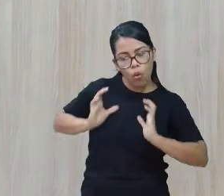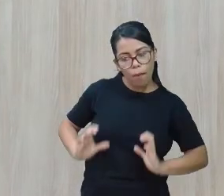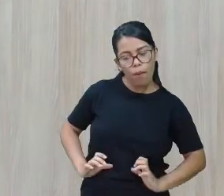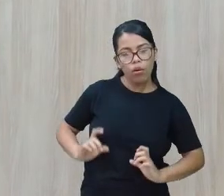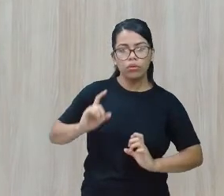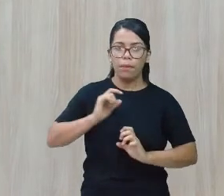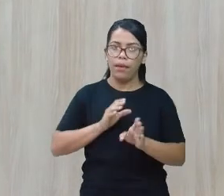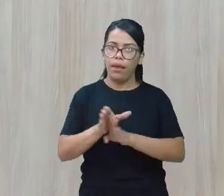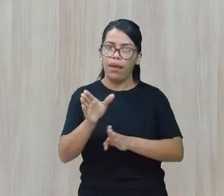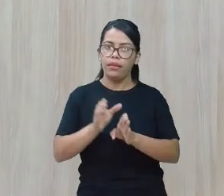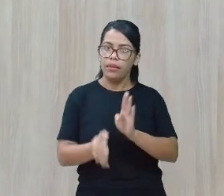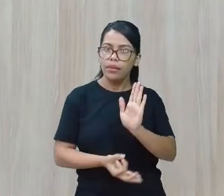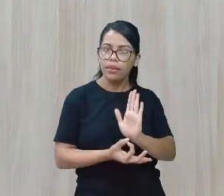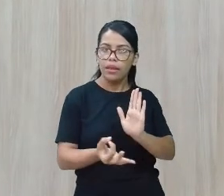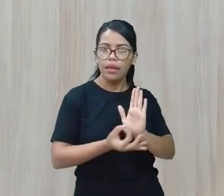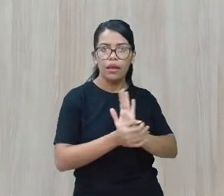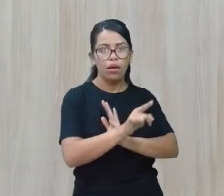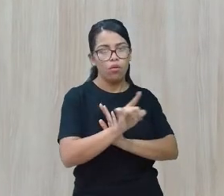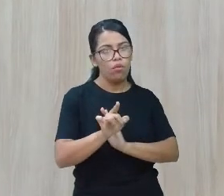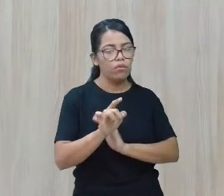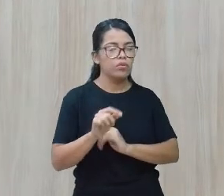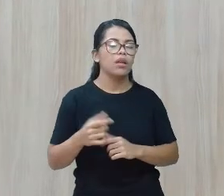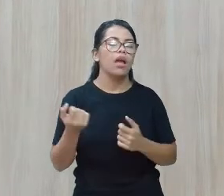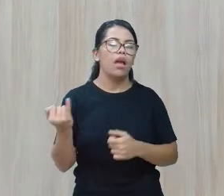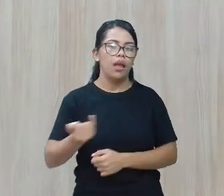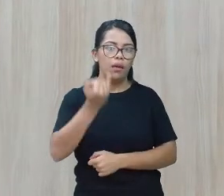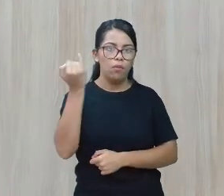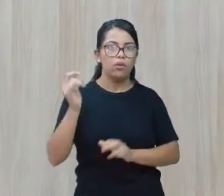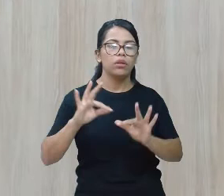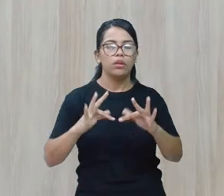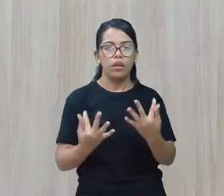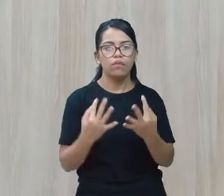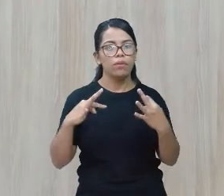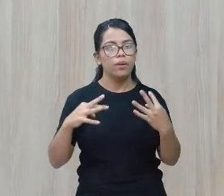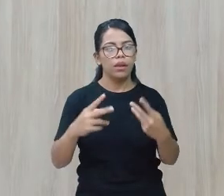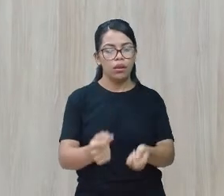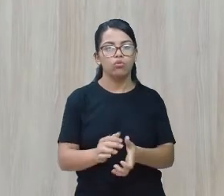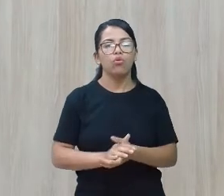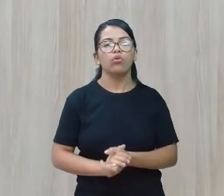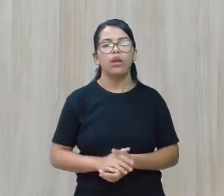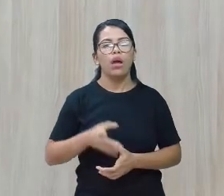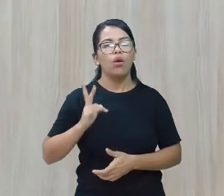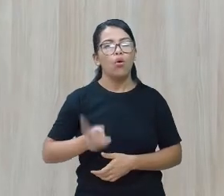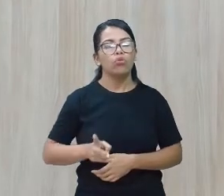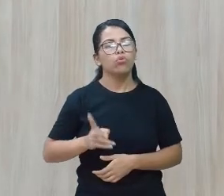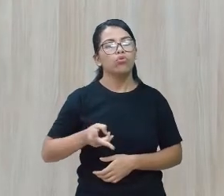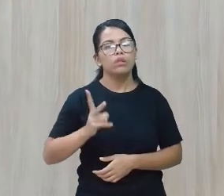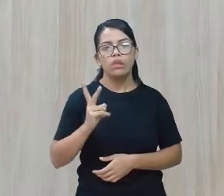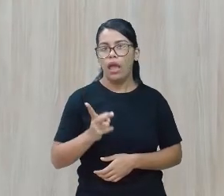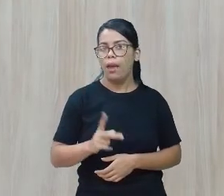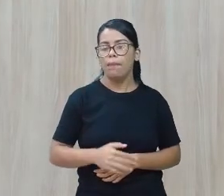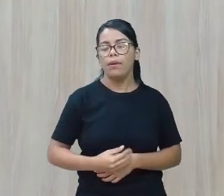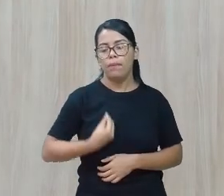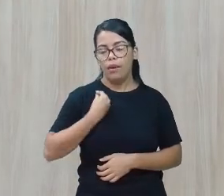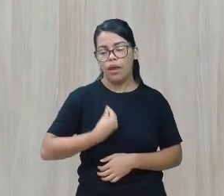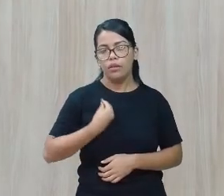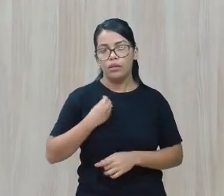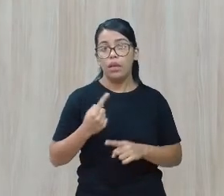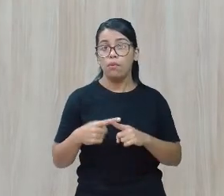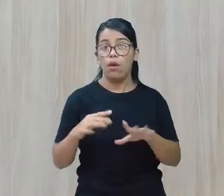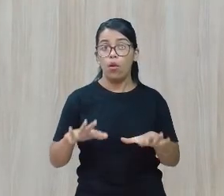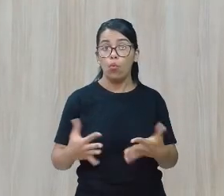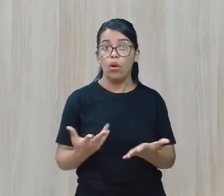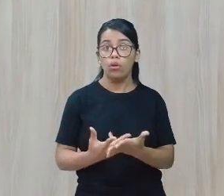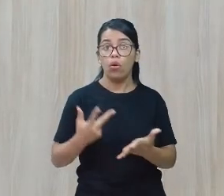que eu estou dando a vocês, é muito importante que a família esteja presente, porque quando acontece realmente